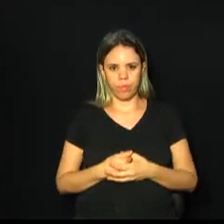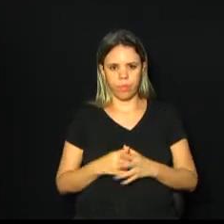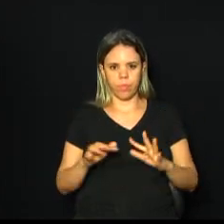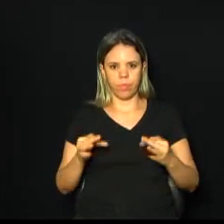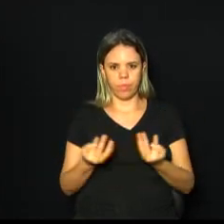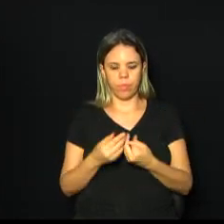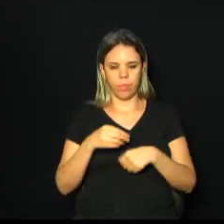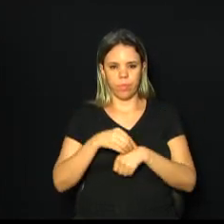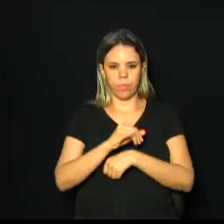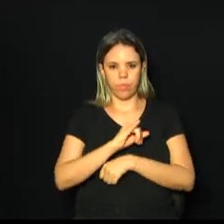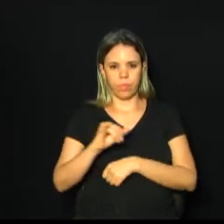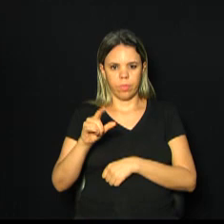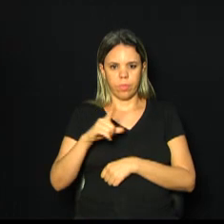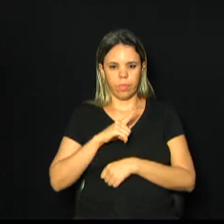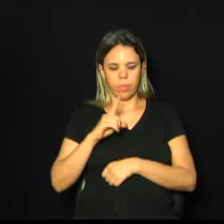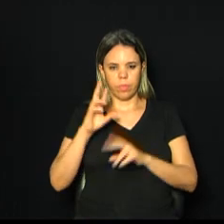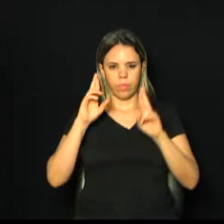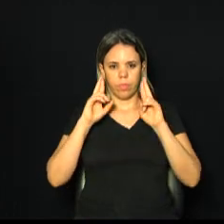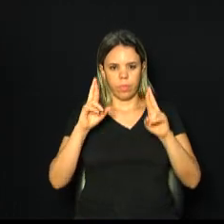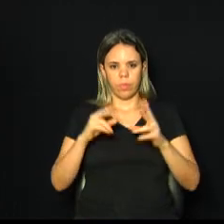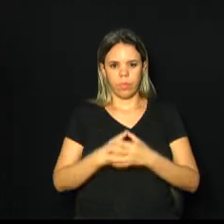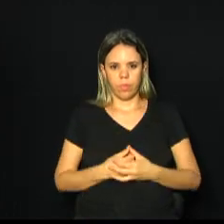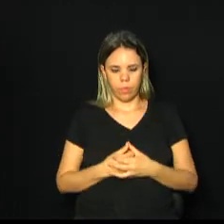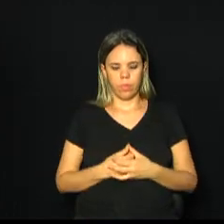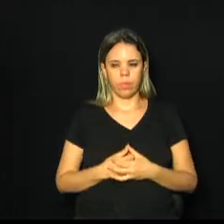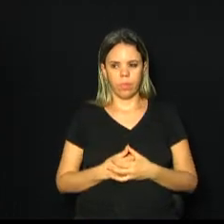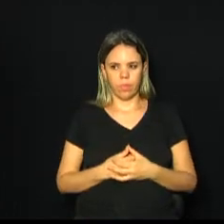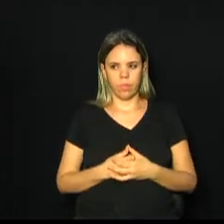família. E ele tem que respeitar isso.